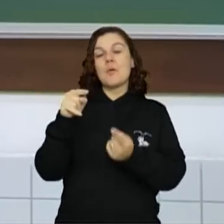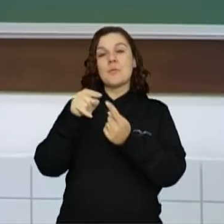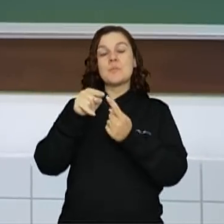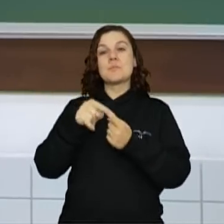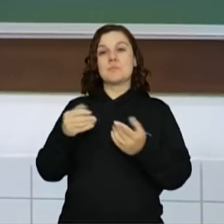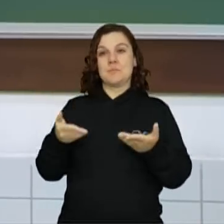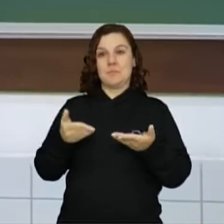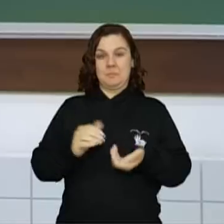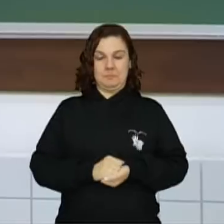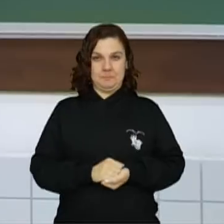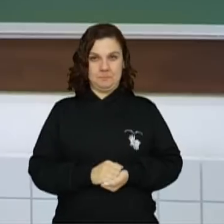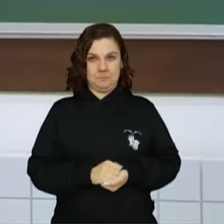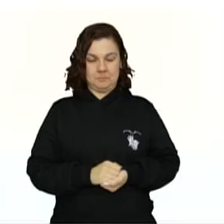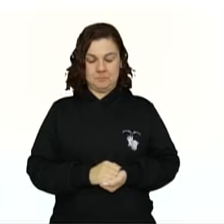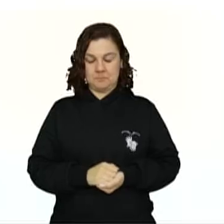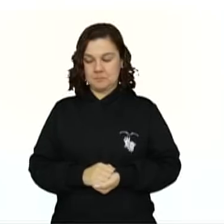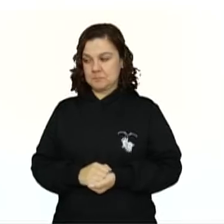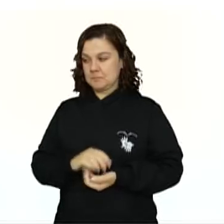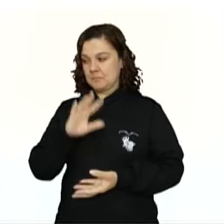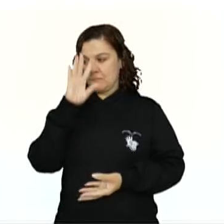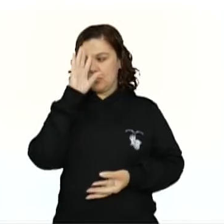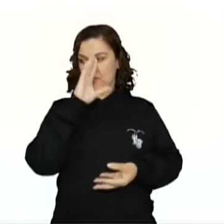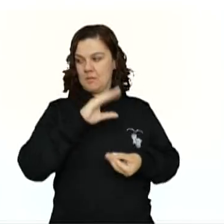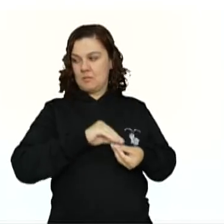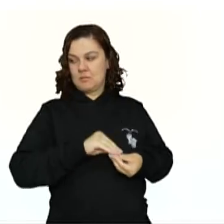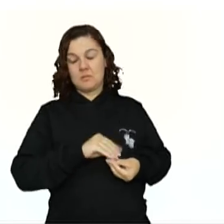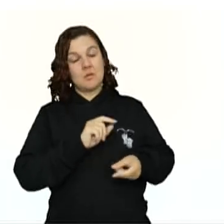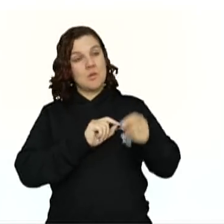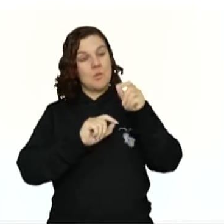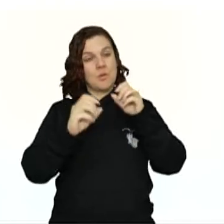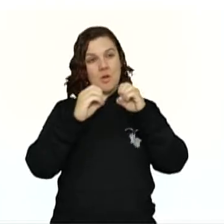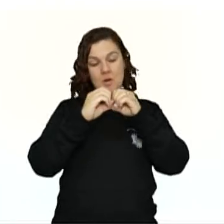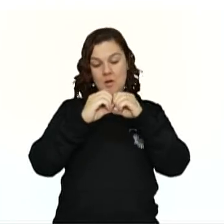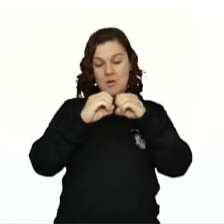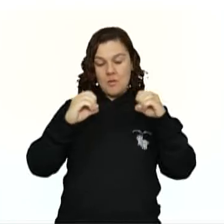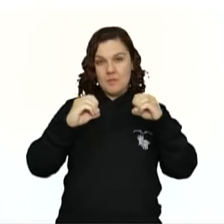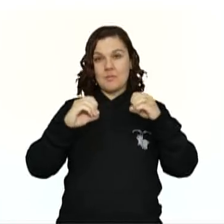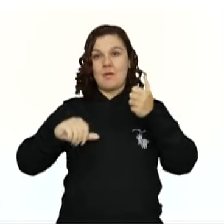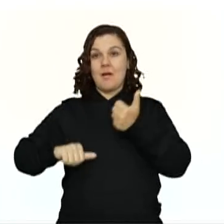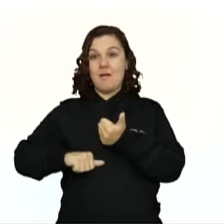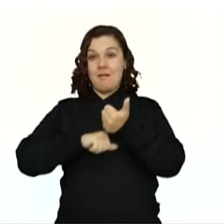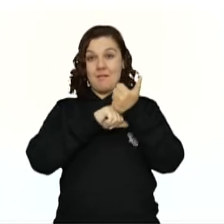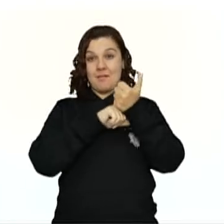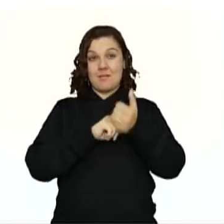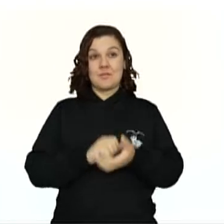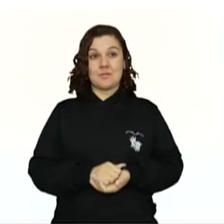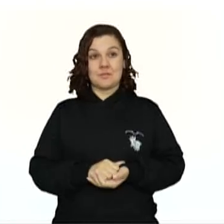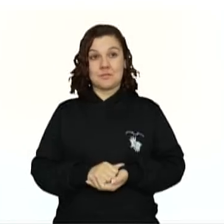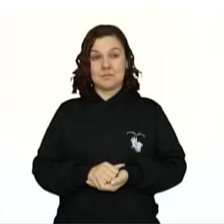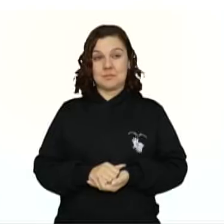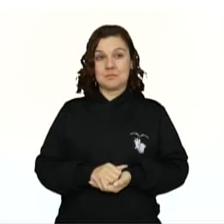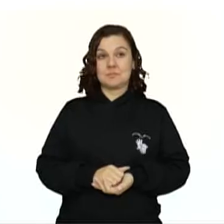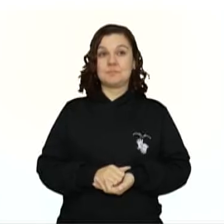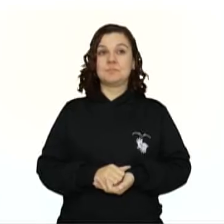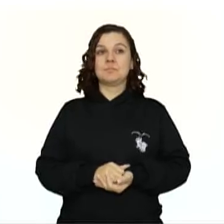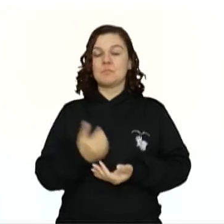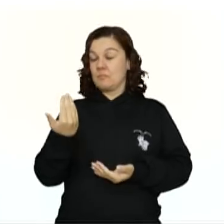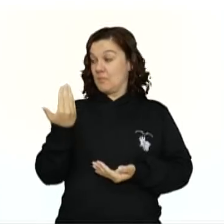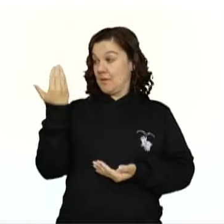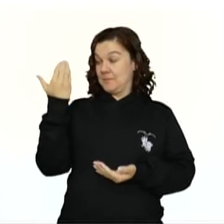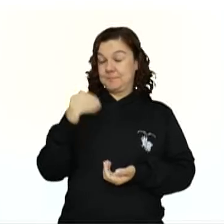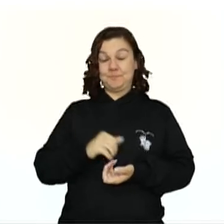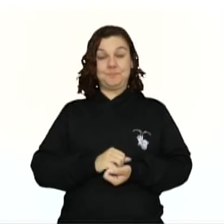objetivos? Compreender a função na oração dos termos acessórios, adjunto adnominal e